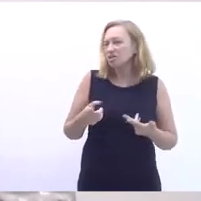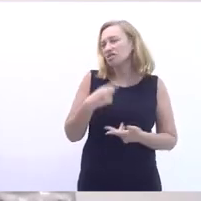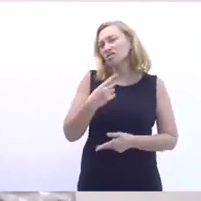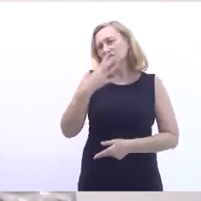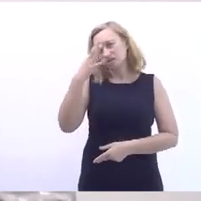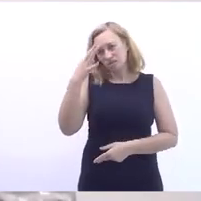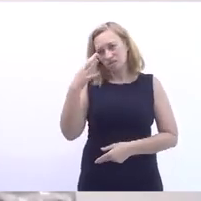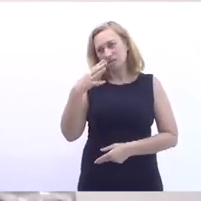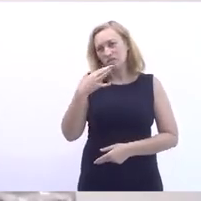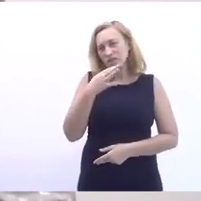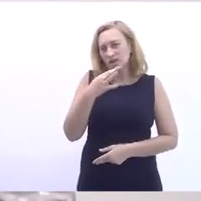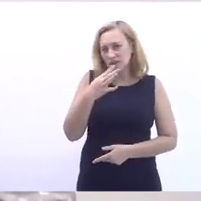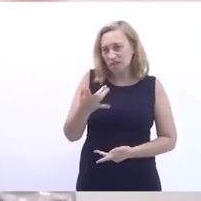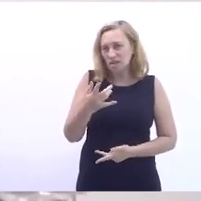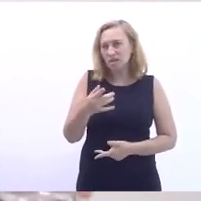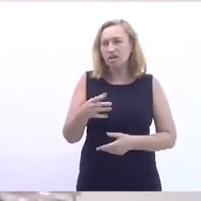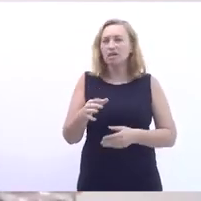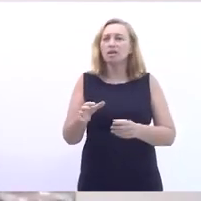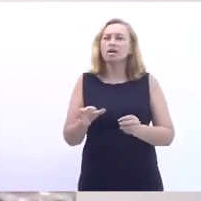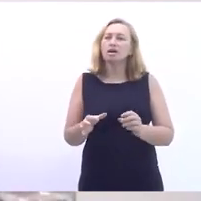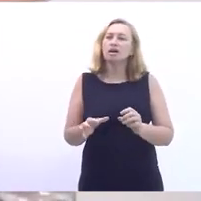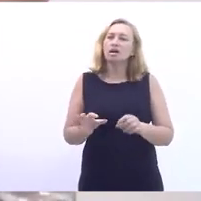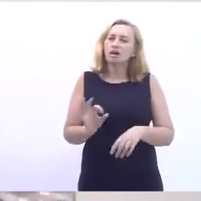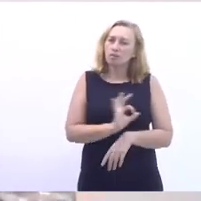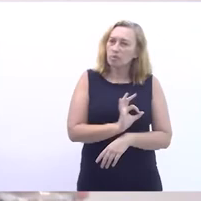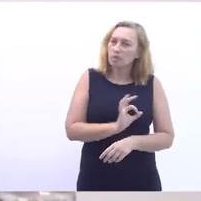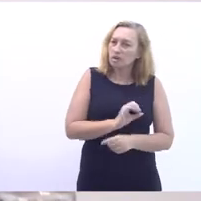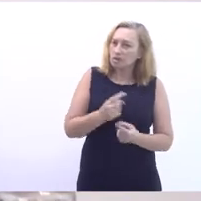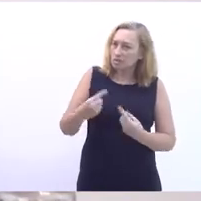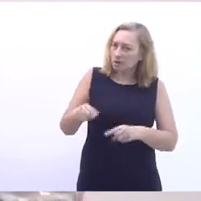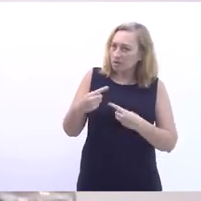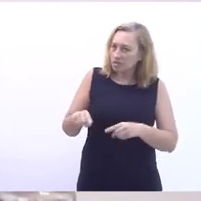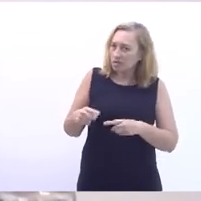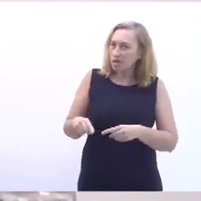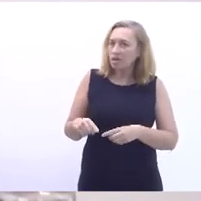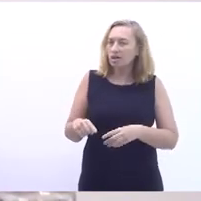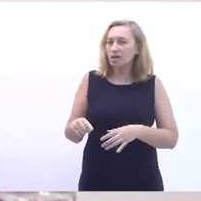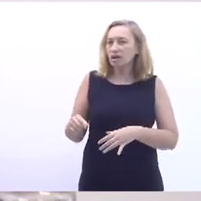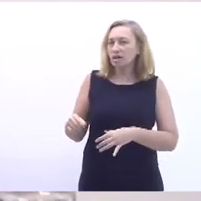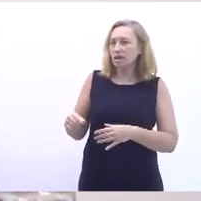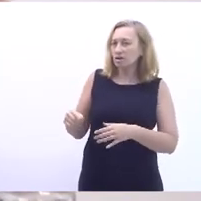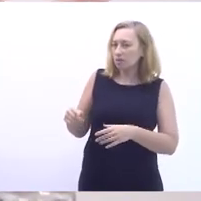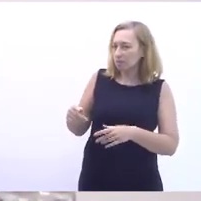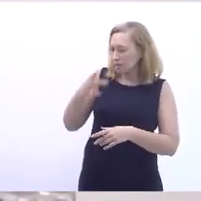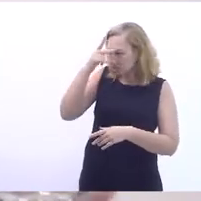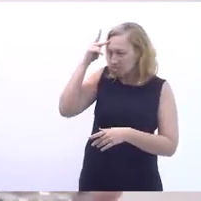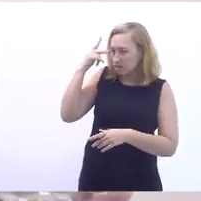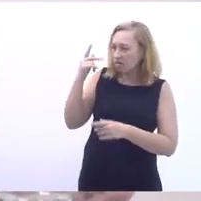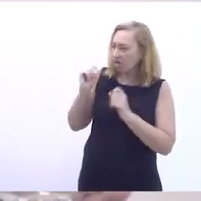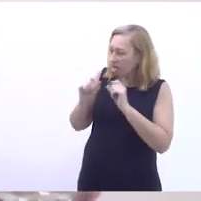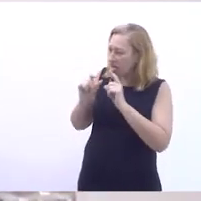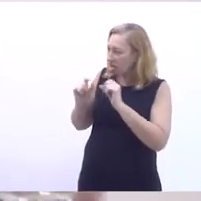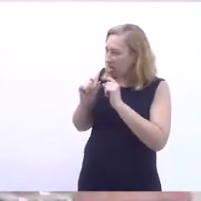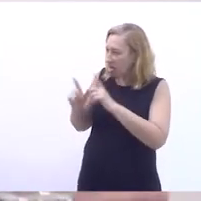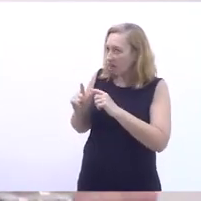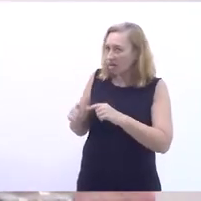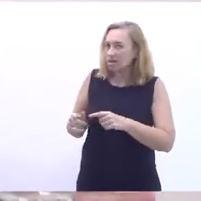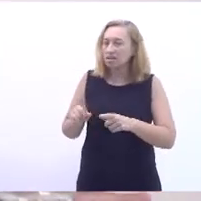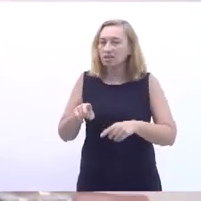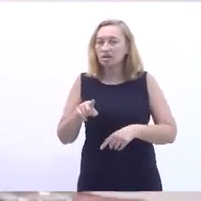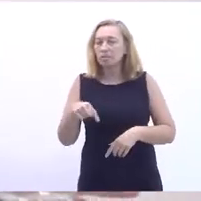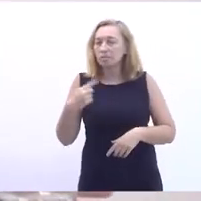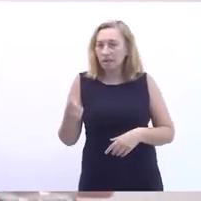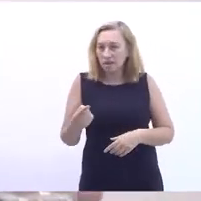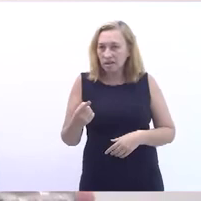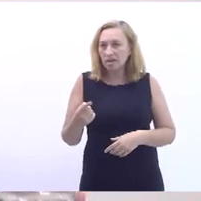conhece de manifestação a polícia provoca a galera vai a Xinga e eles acham que isso a justificativa para atacar bomba e dá